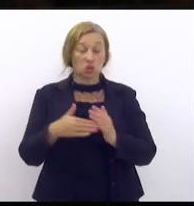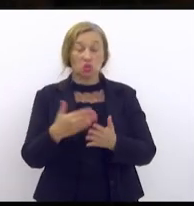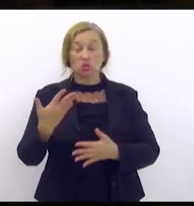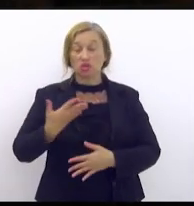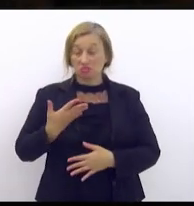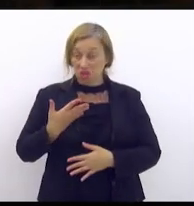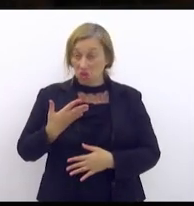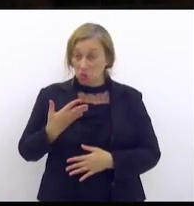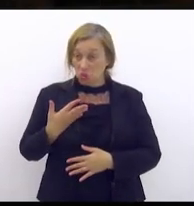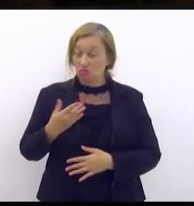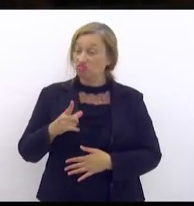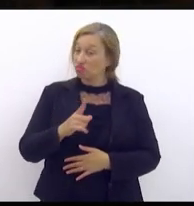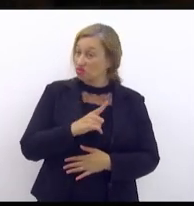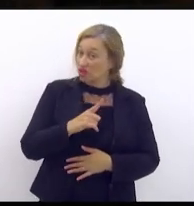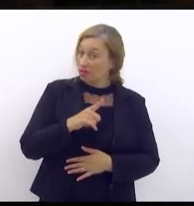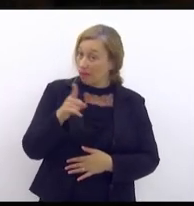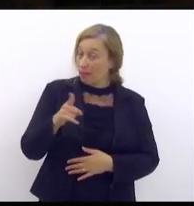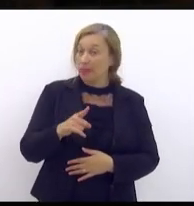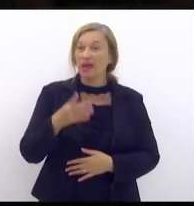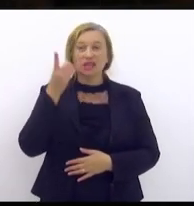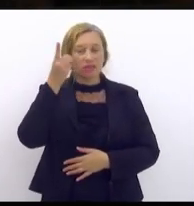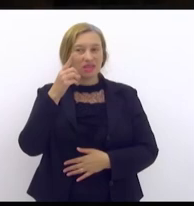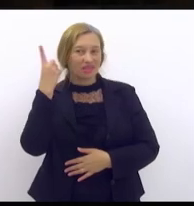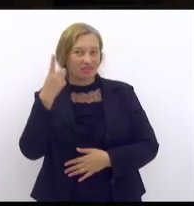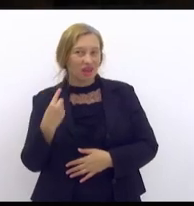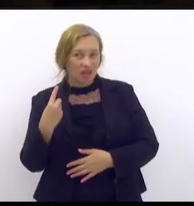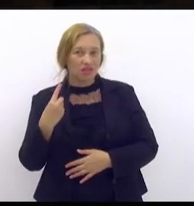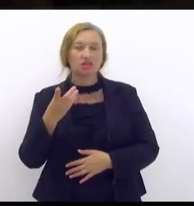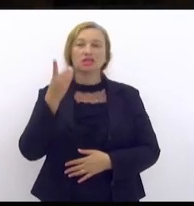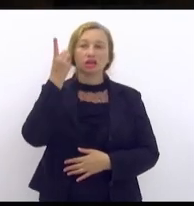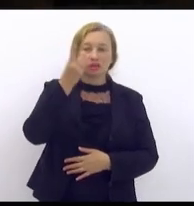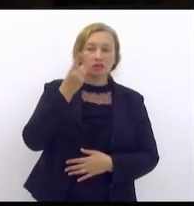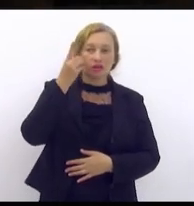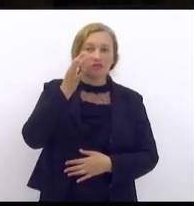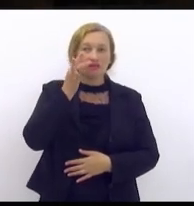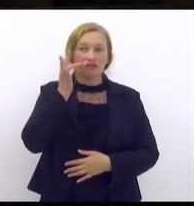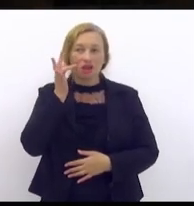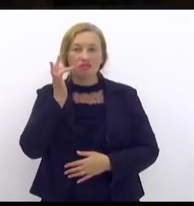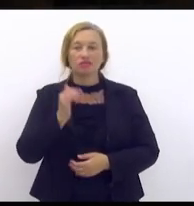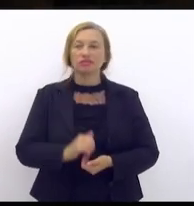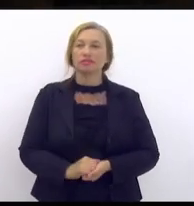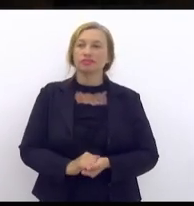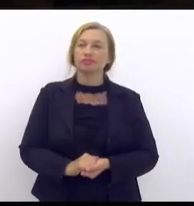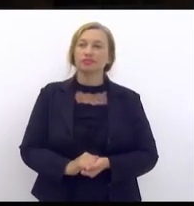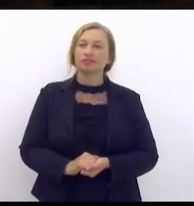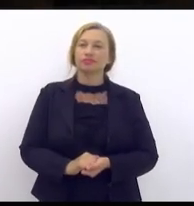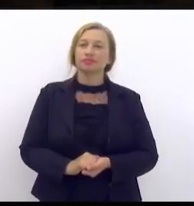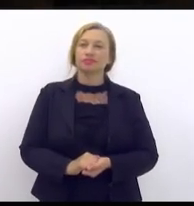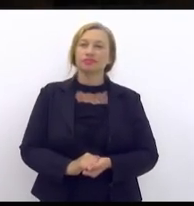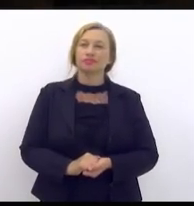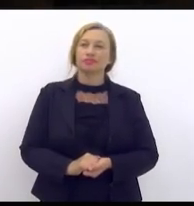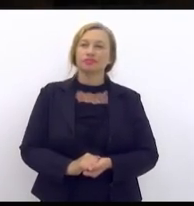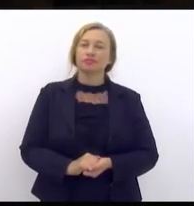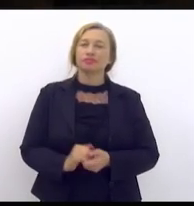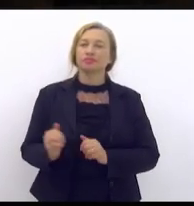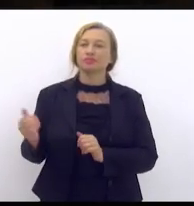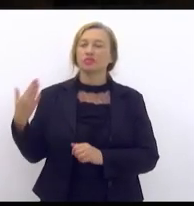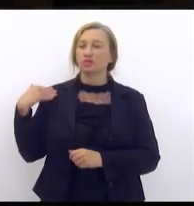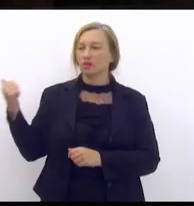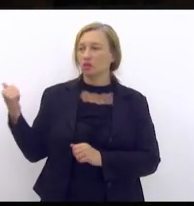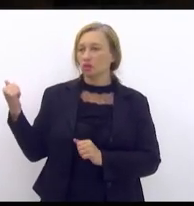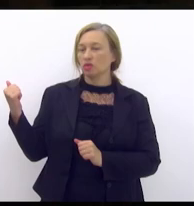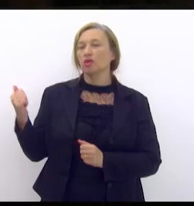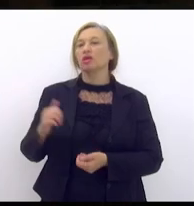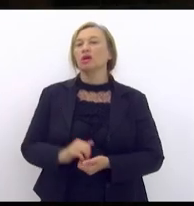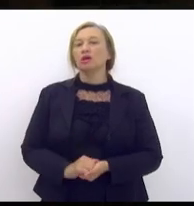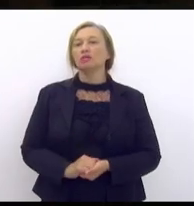ali estiveram, deputada Dani Monteiro, deputado Flávio Serafini, tiveram ali do meu lado para a gente poder